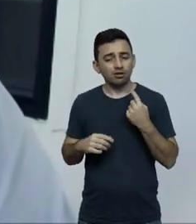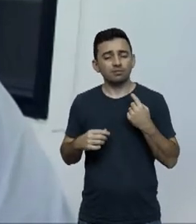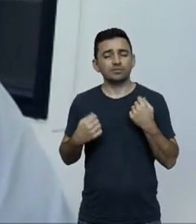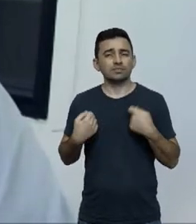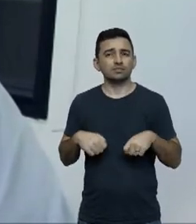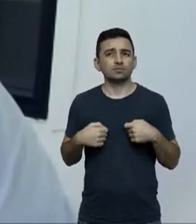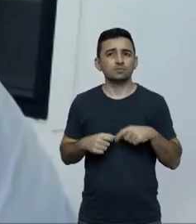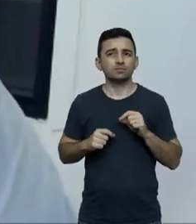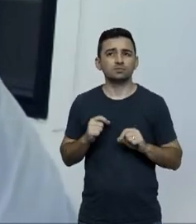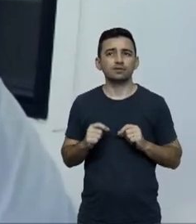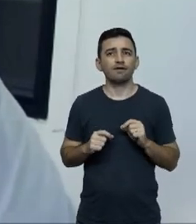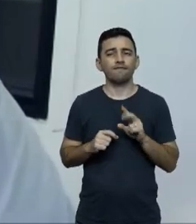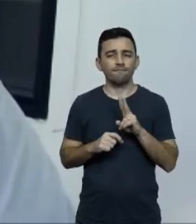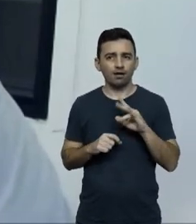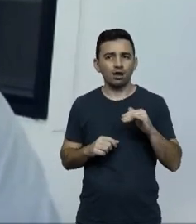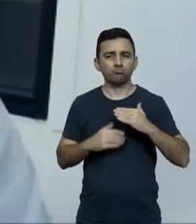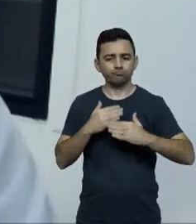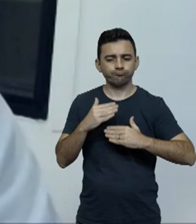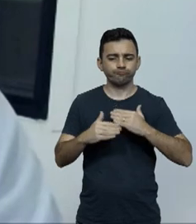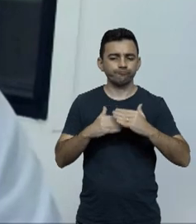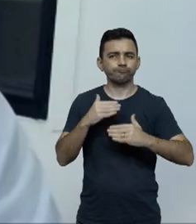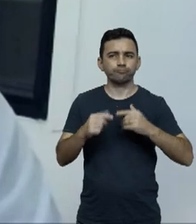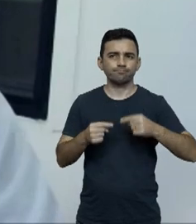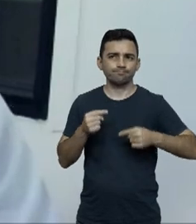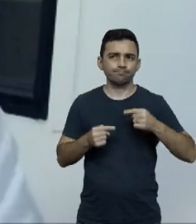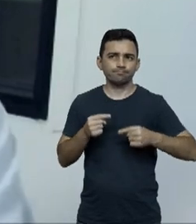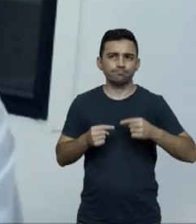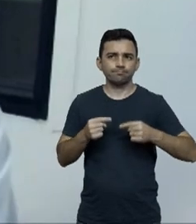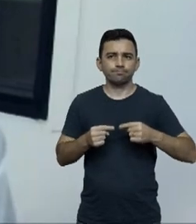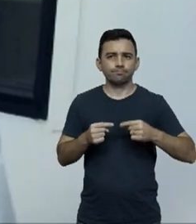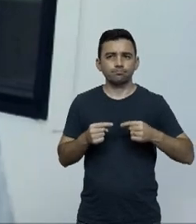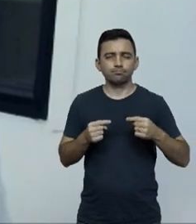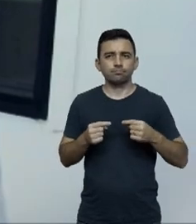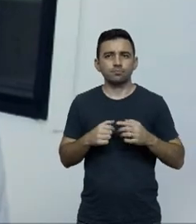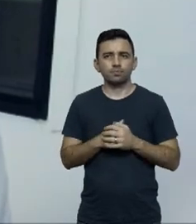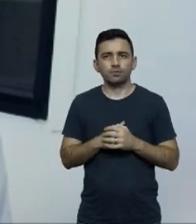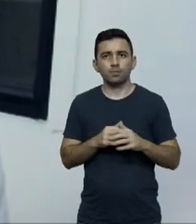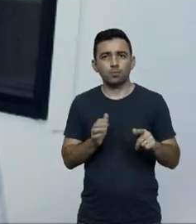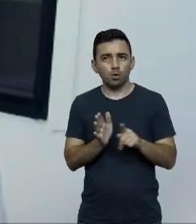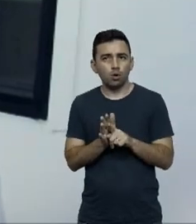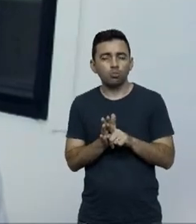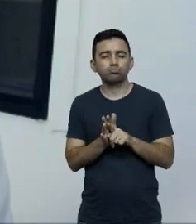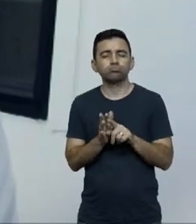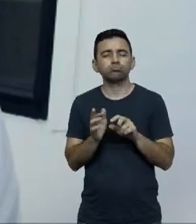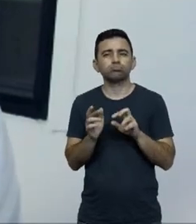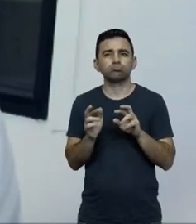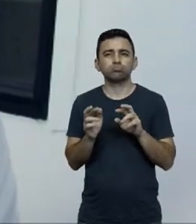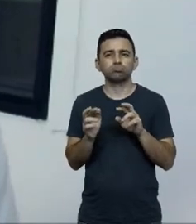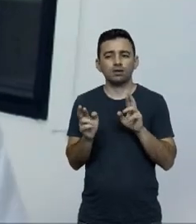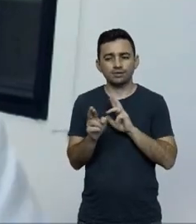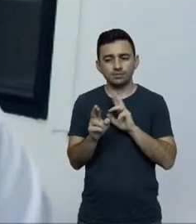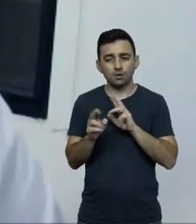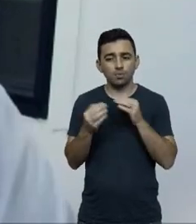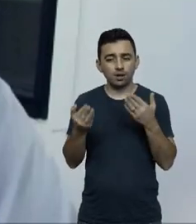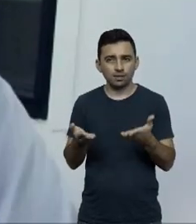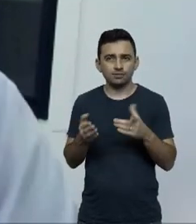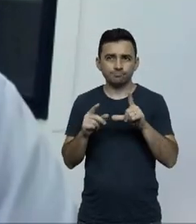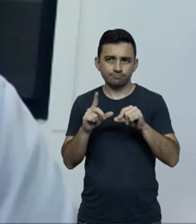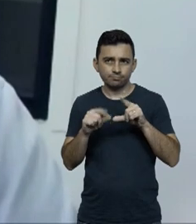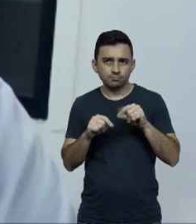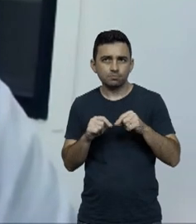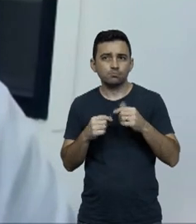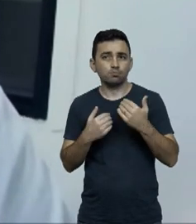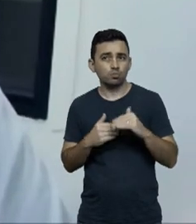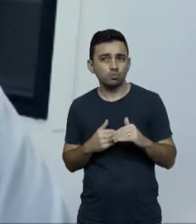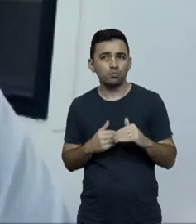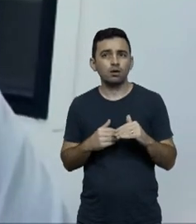está vai avançar nessa discussão para que esse diálogo No que diz respeito ao processo seletivo atenda né